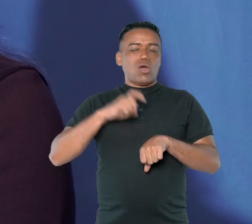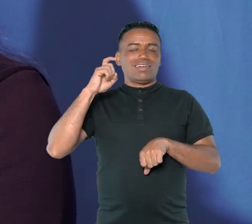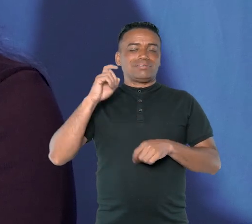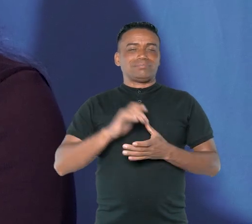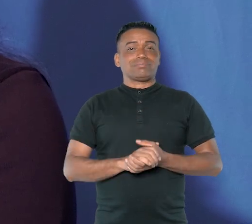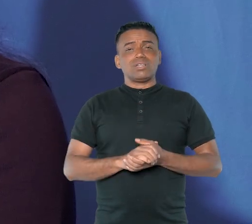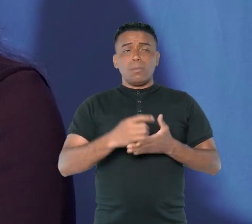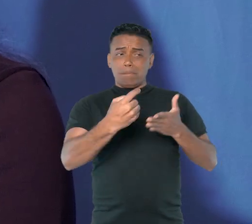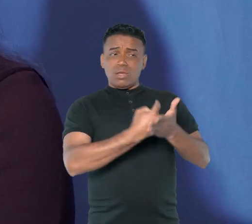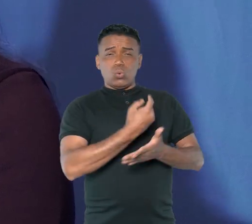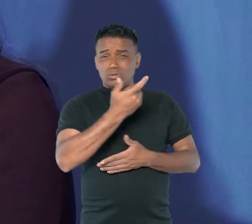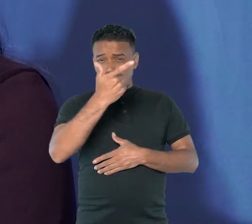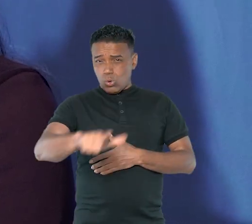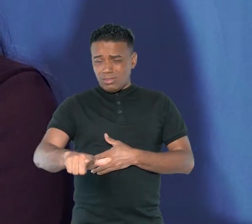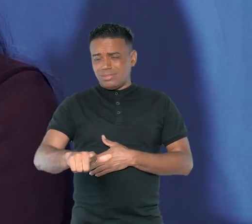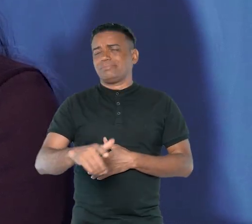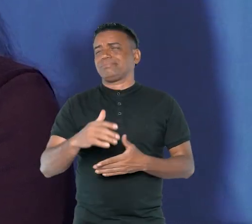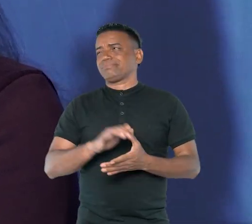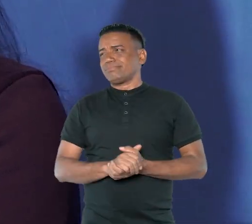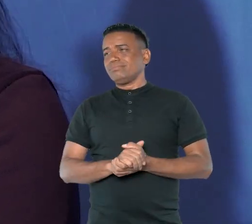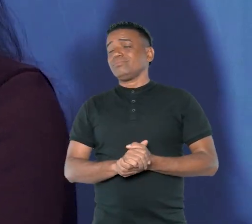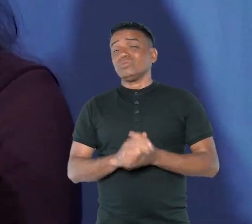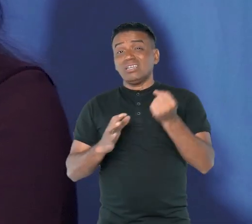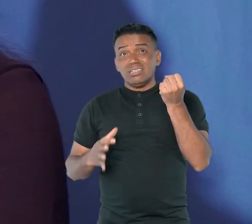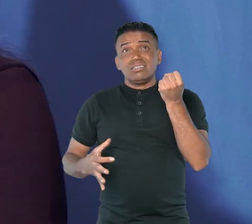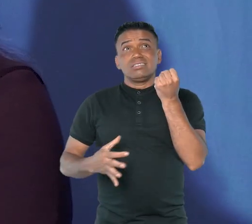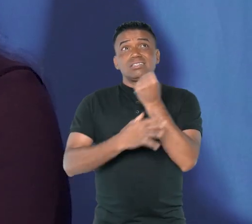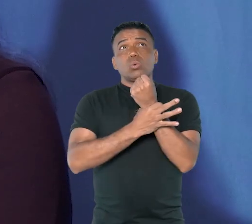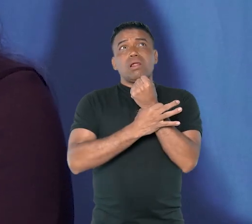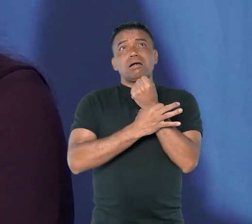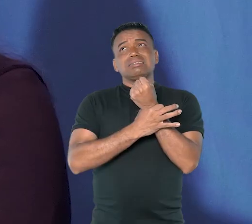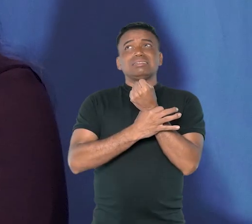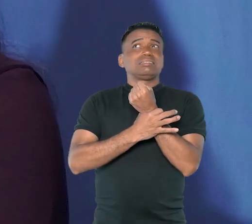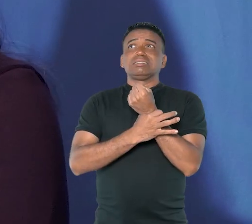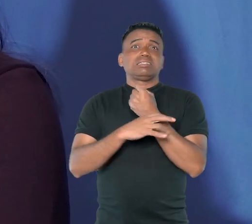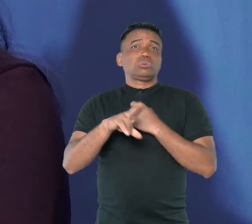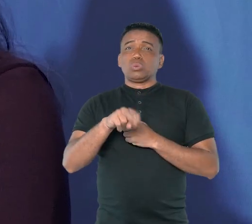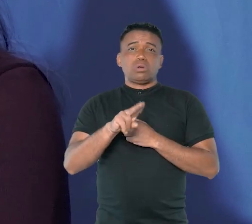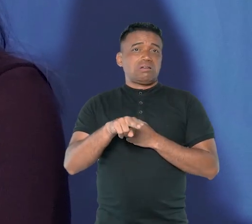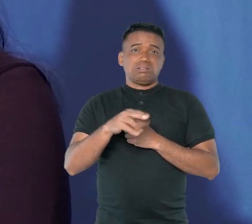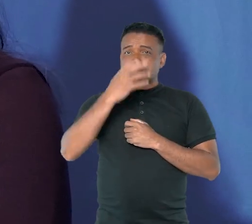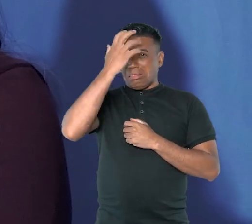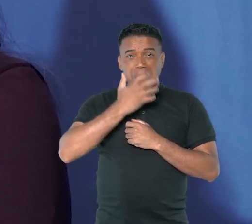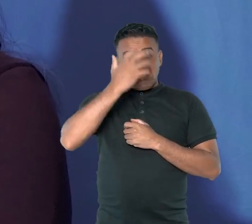Sobre a sua pergunta anterior, eu acho que a segurança, ela, no meu caso, pelo menos, ela nunca veio de nenhuma